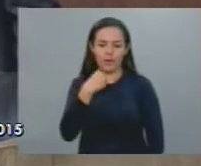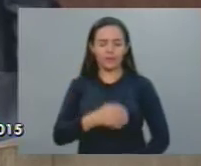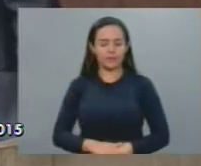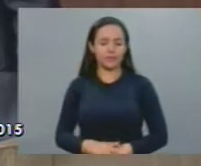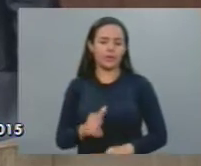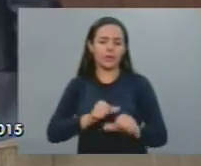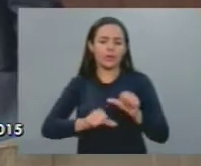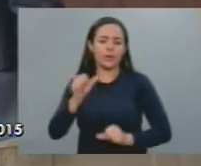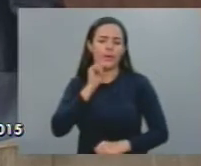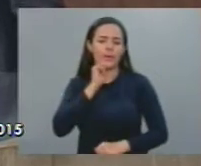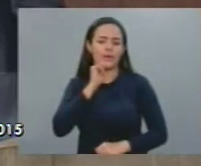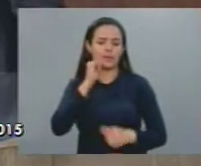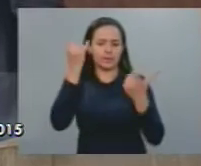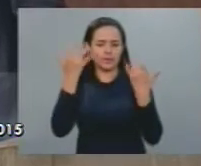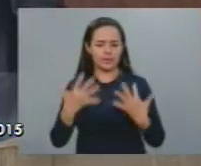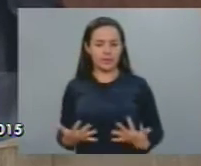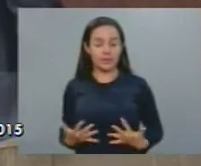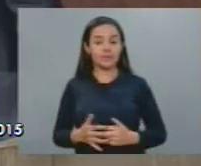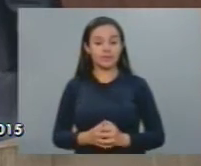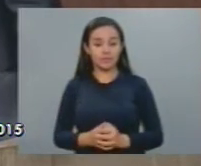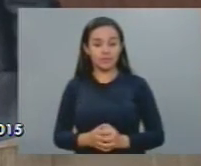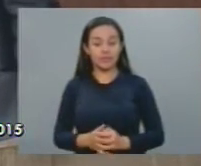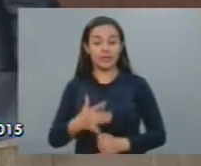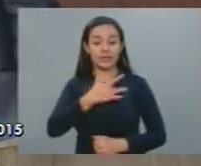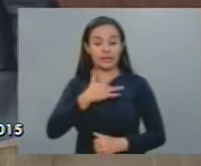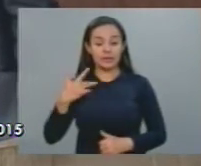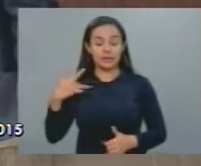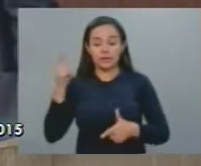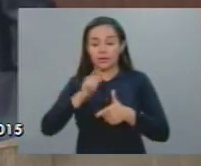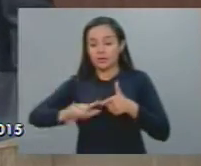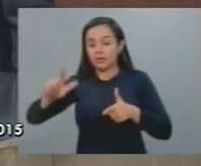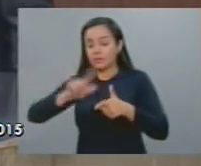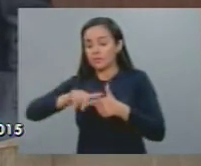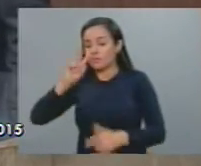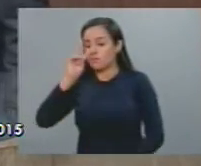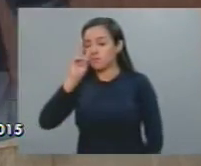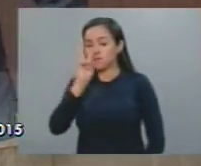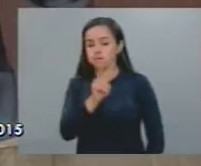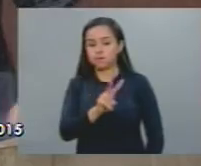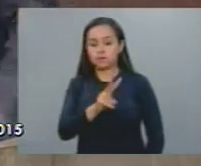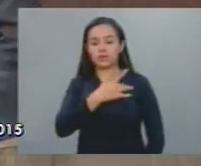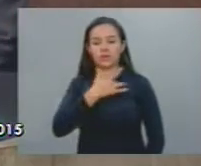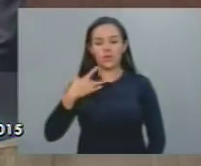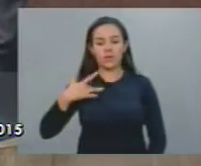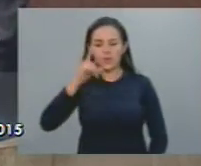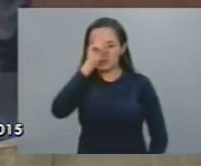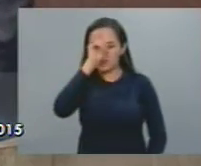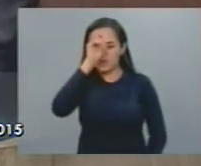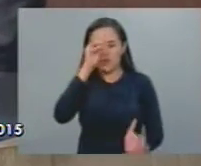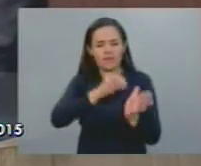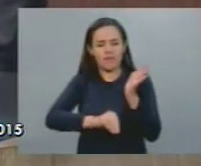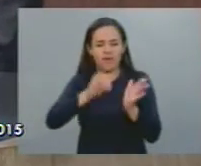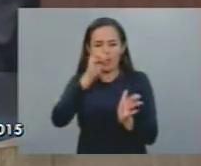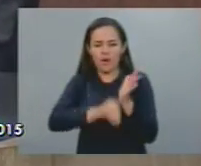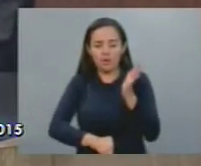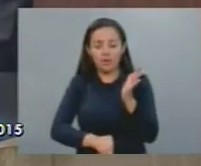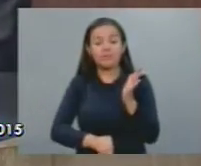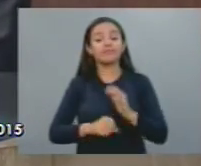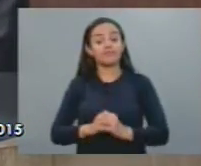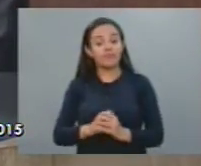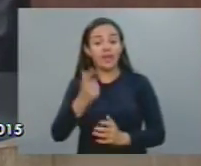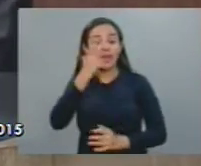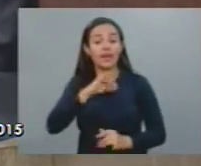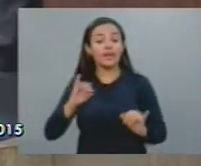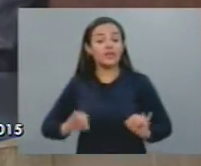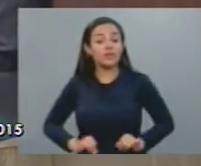exemplo, há uma crise na saúde que faz sofrer milhões daqueles e daquelas que só